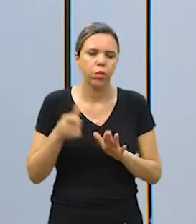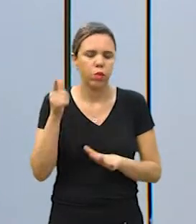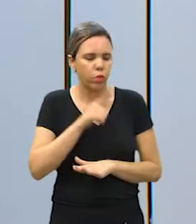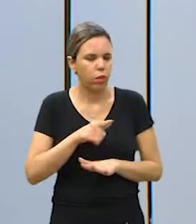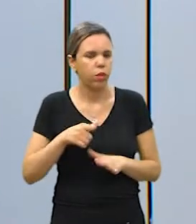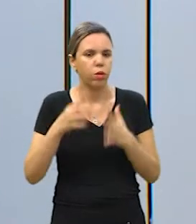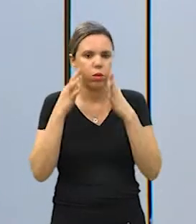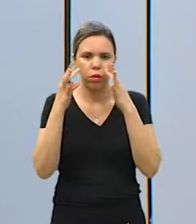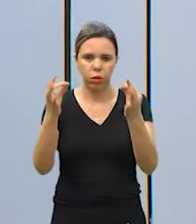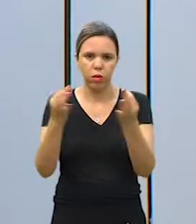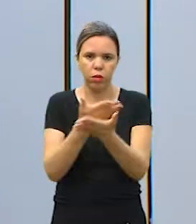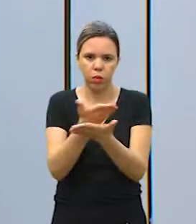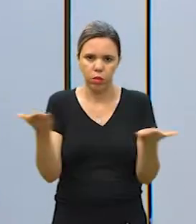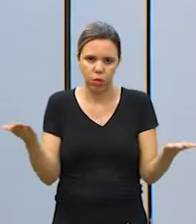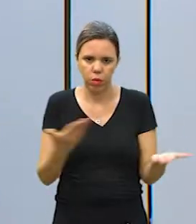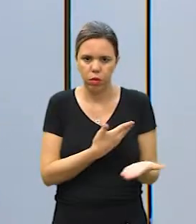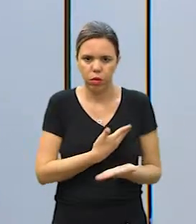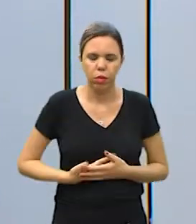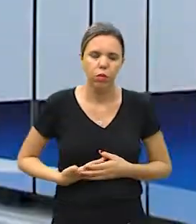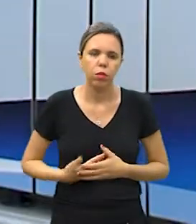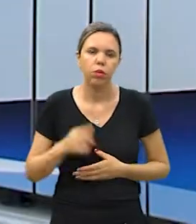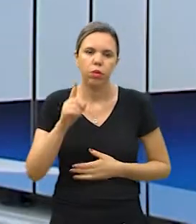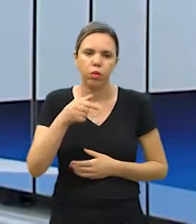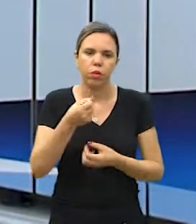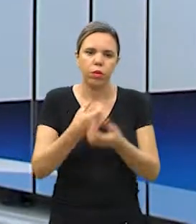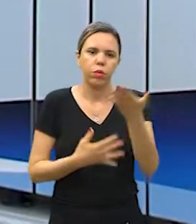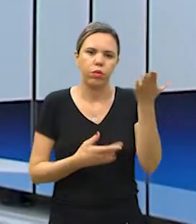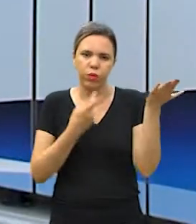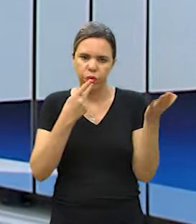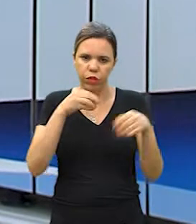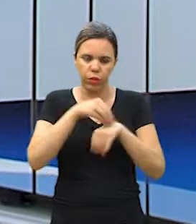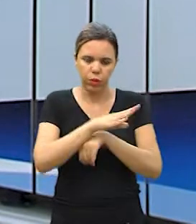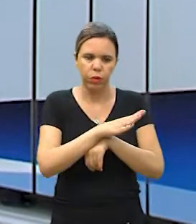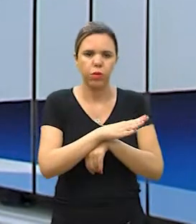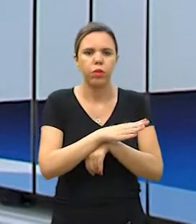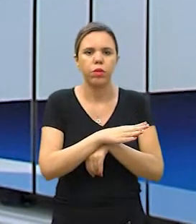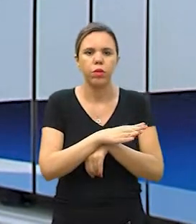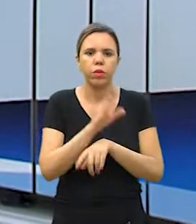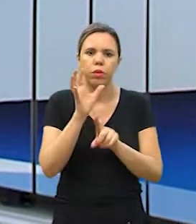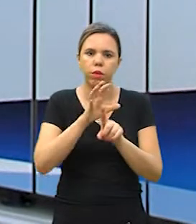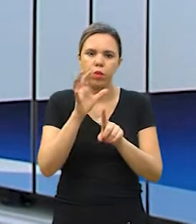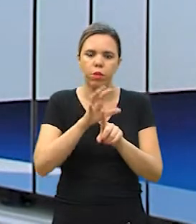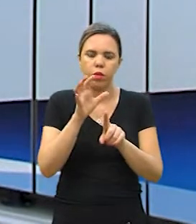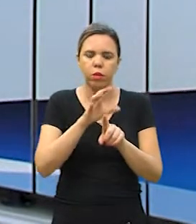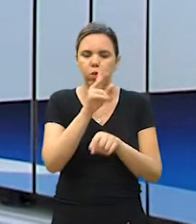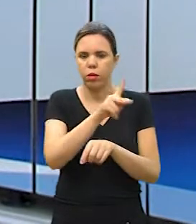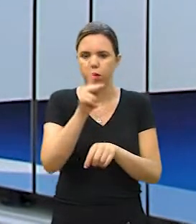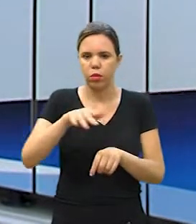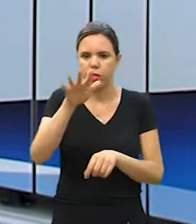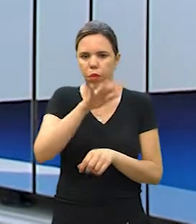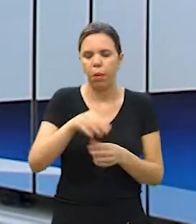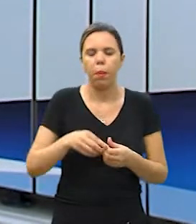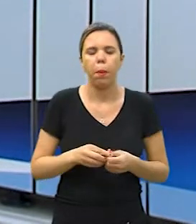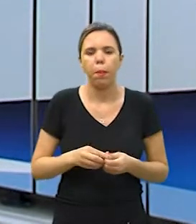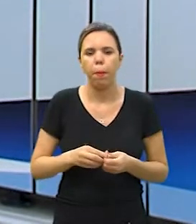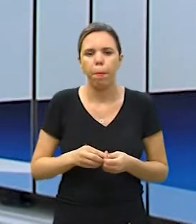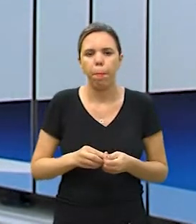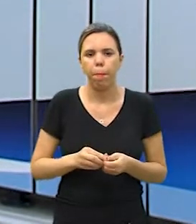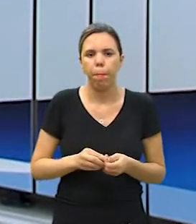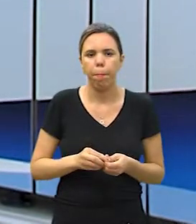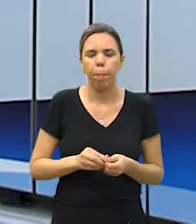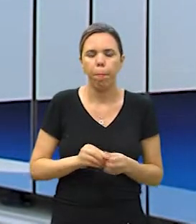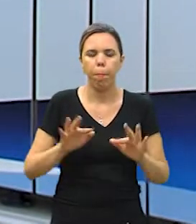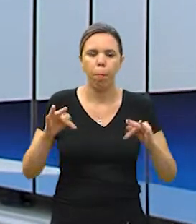gente consegue chamar a atenção das autoridades. Esse relato que você trouxe dessa pressão para cima dos professores vem